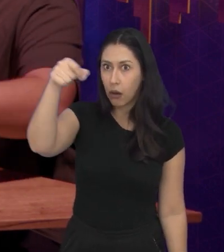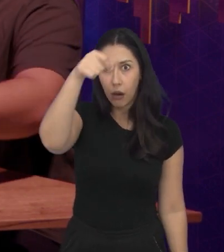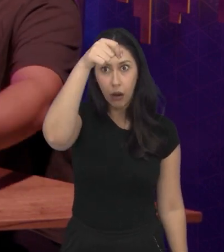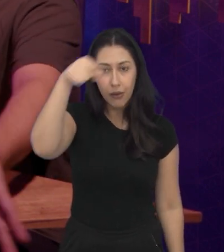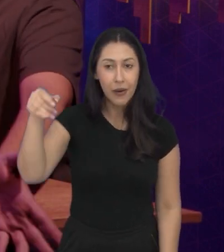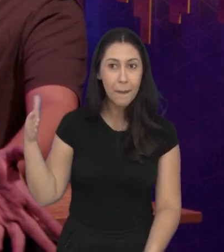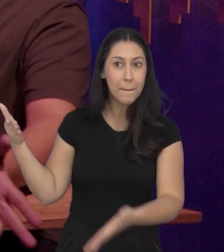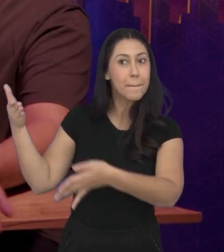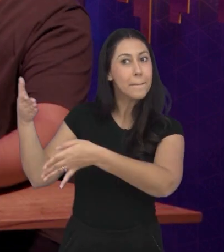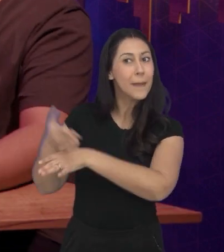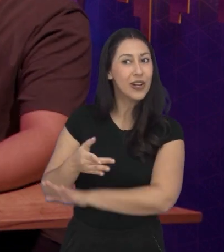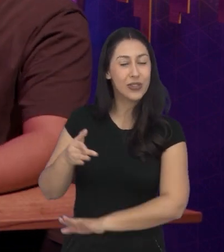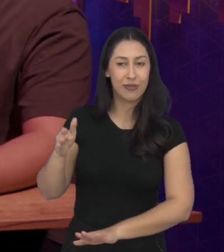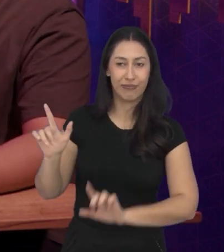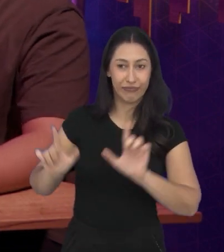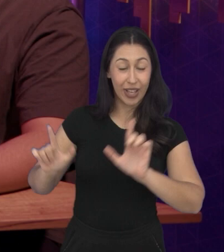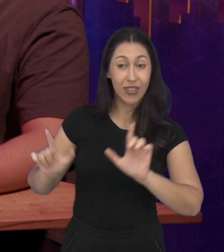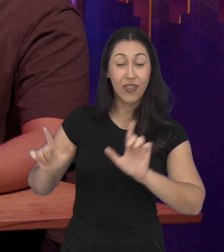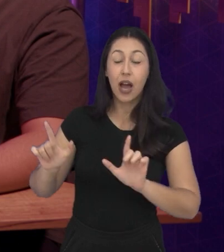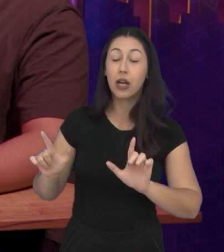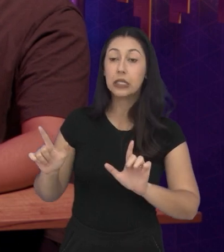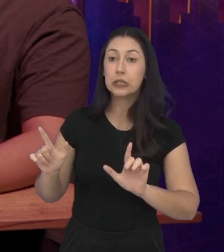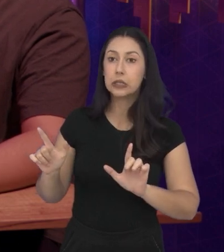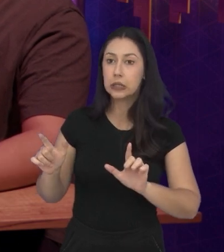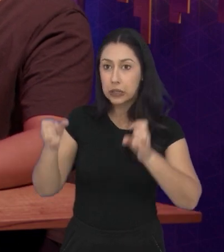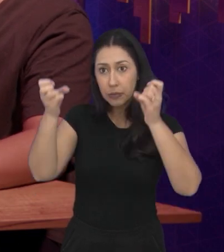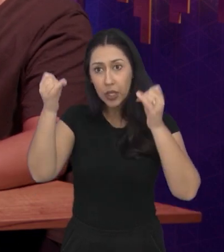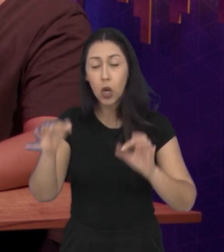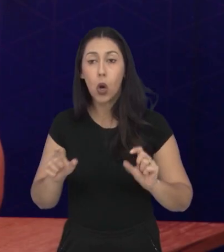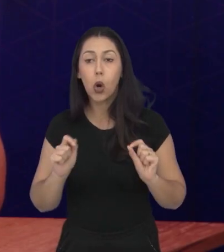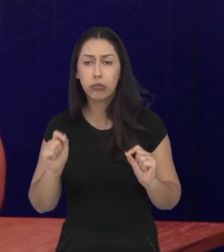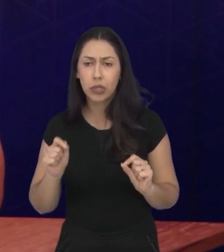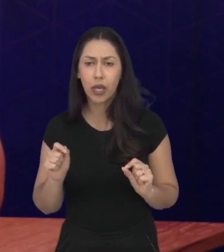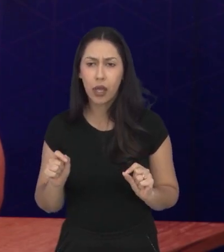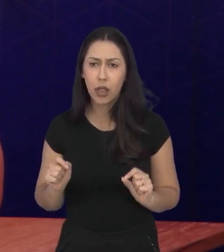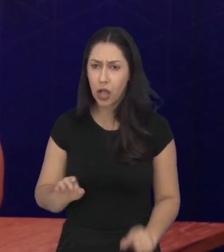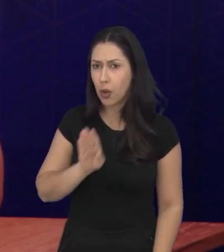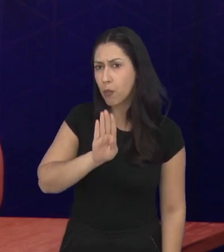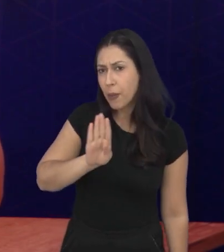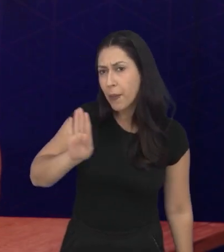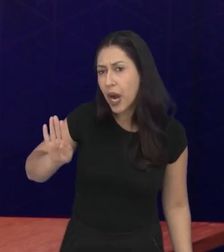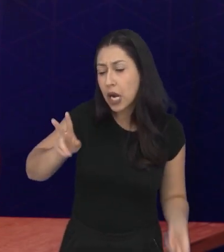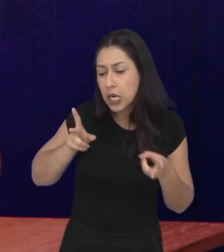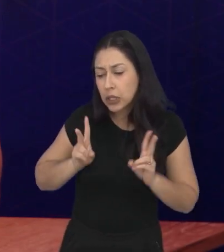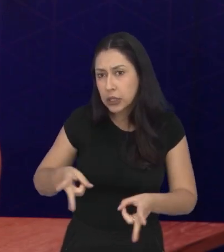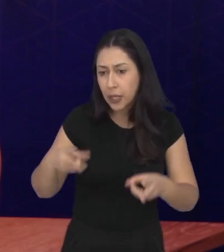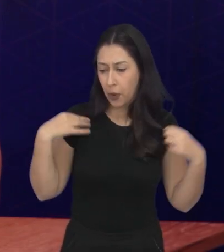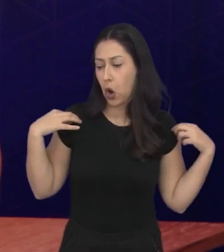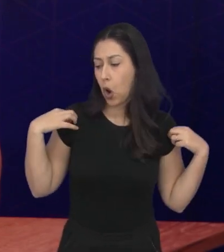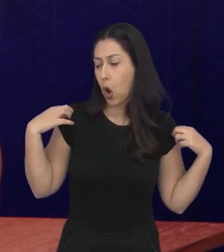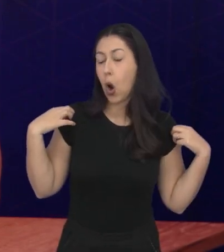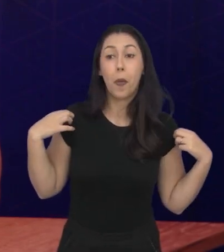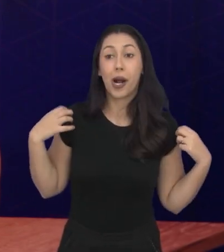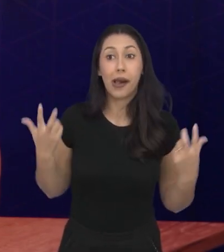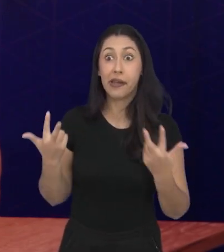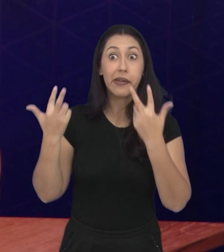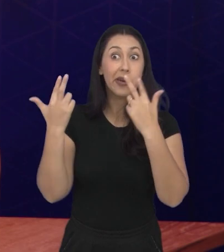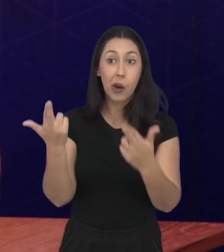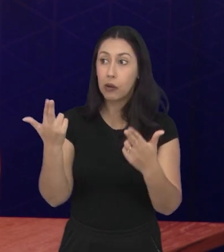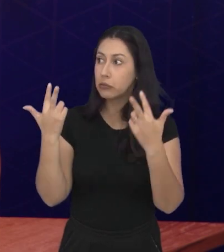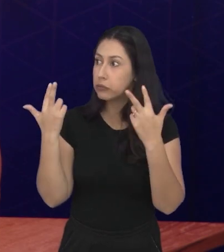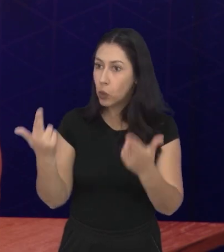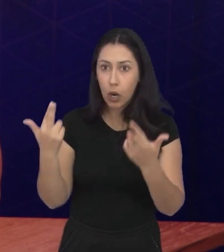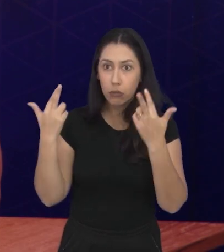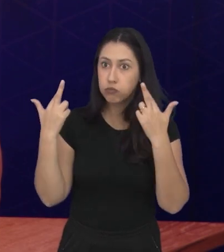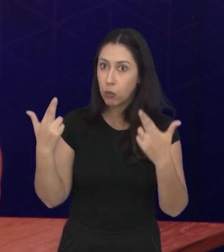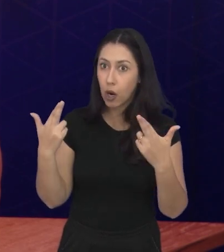do famoso reality, né, ele disse, né, o pessoal começou a comentar nas redes sociais que ele estava sempre usando a mesma roupa, né, os